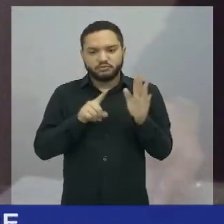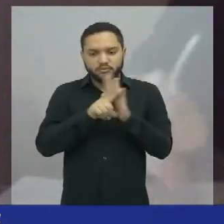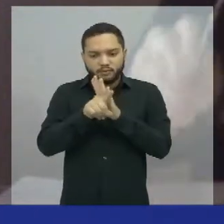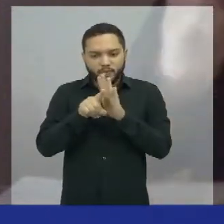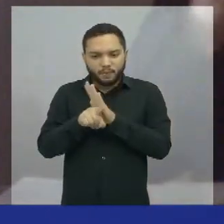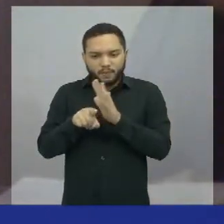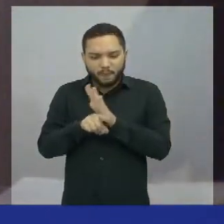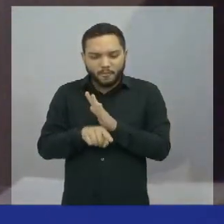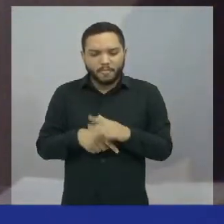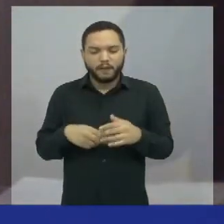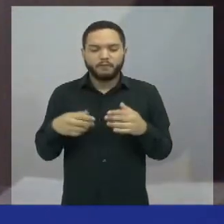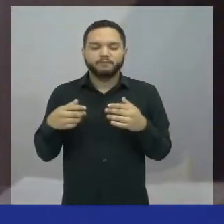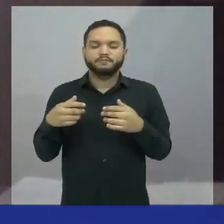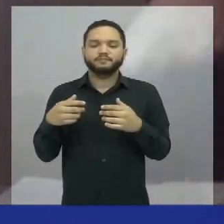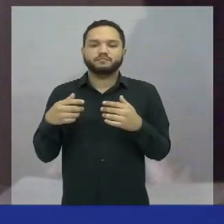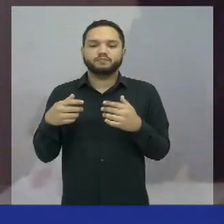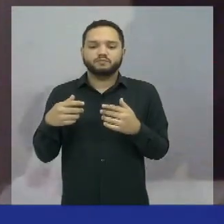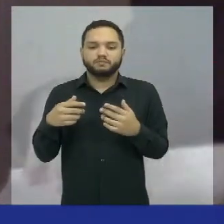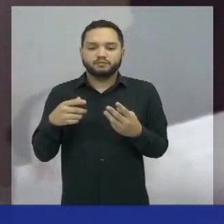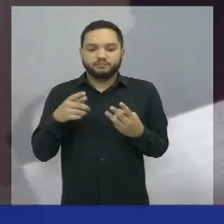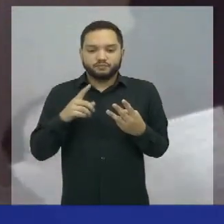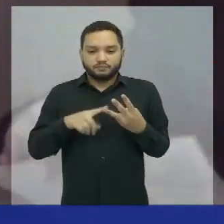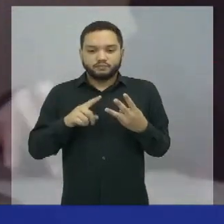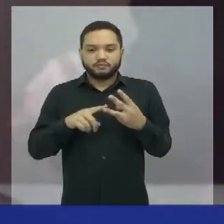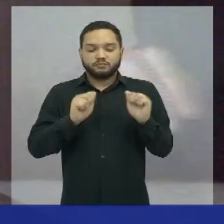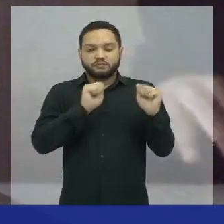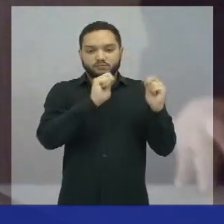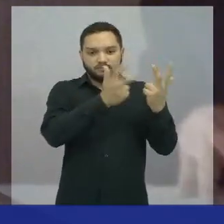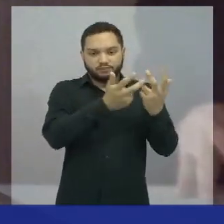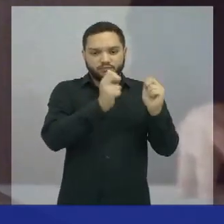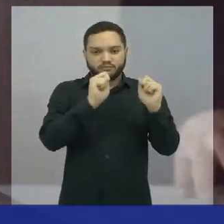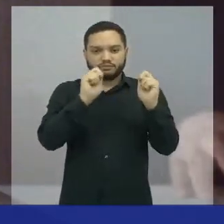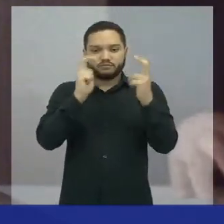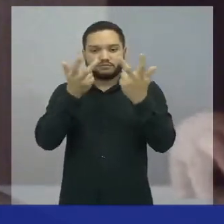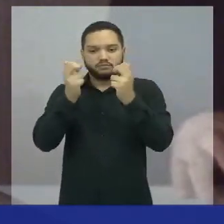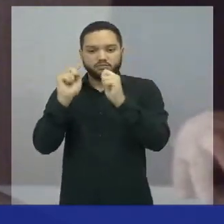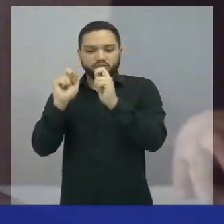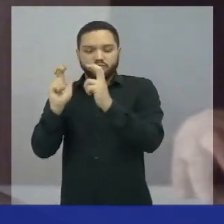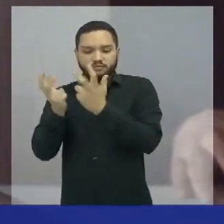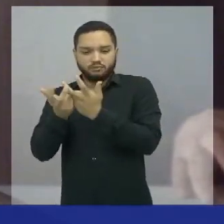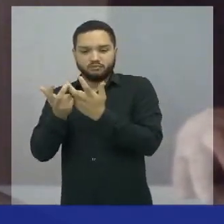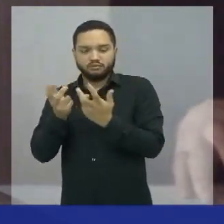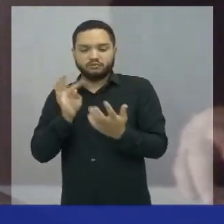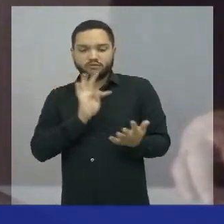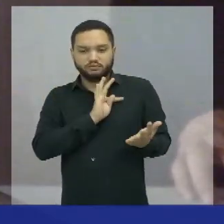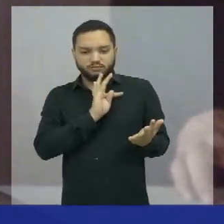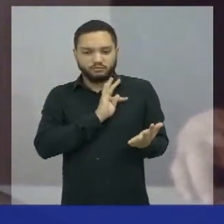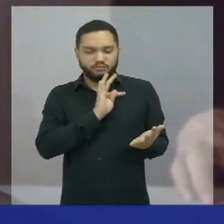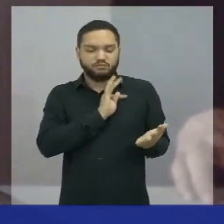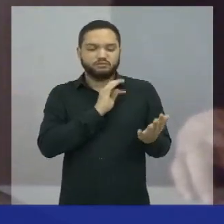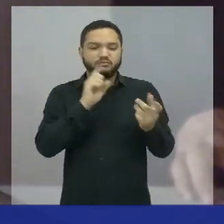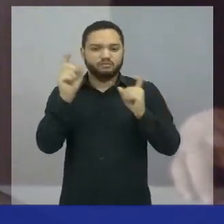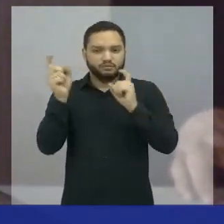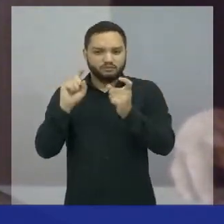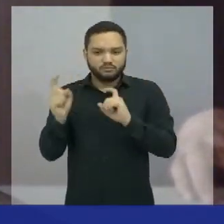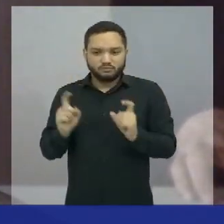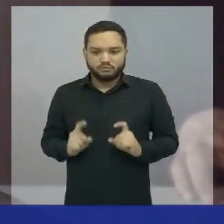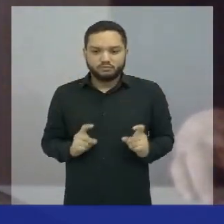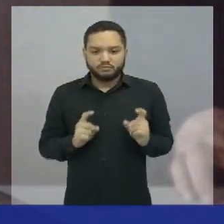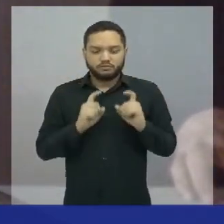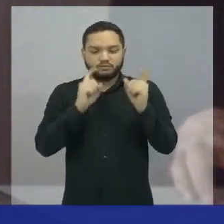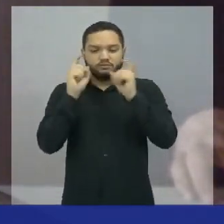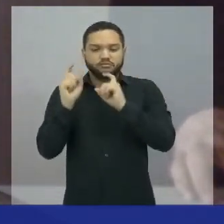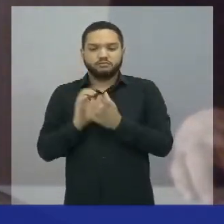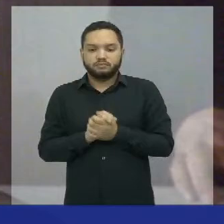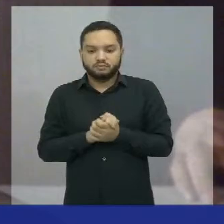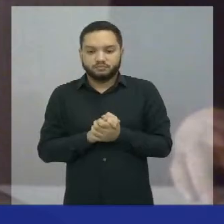públicas. Ele detalha também as câmaras técnicas de discussão. E eu